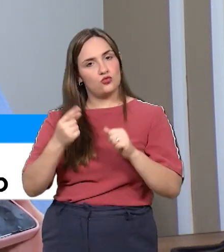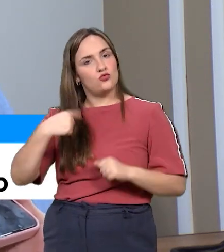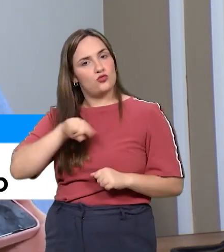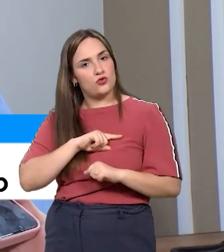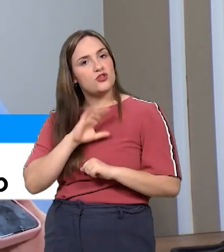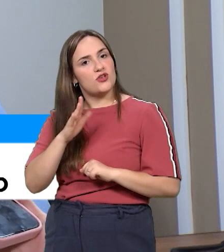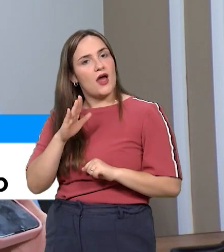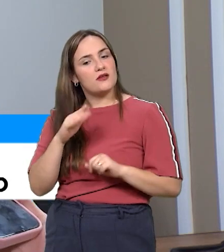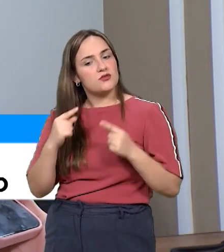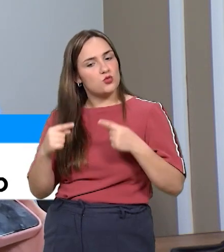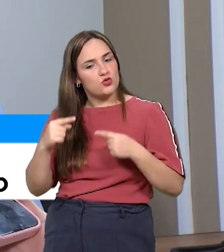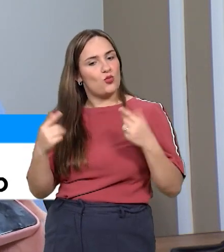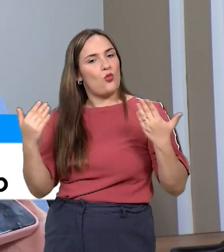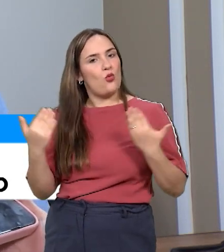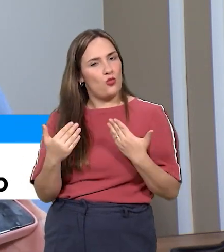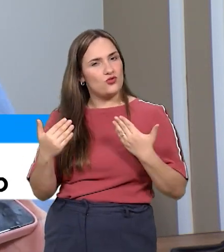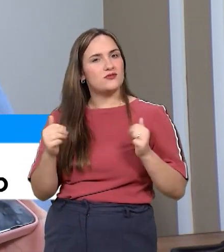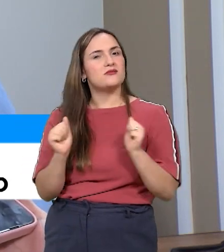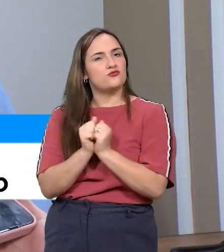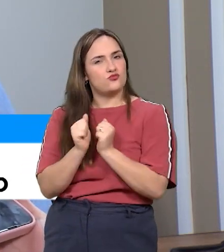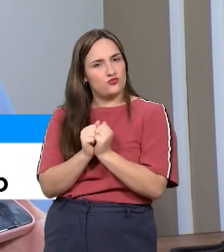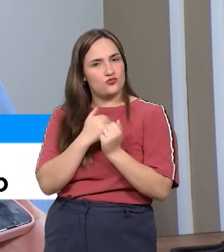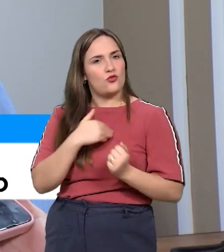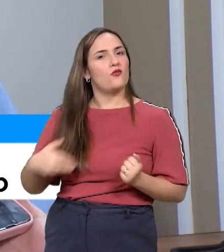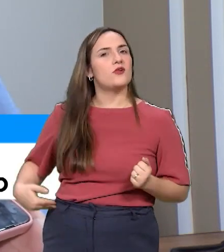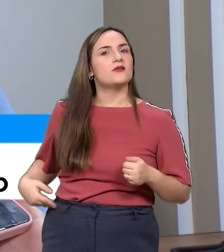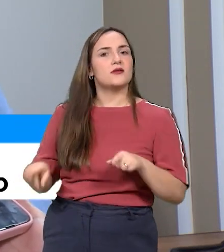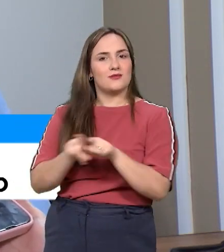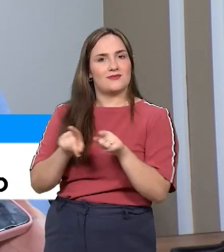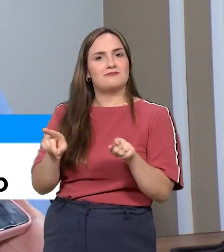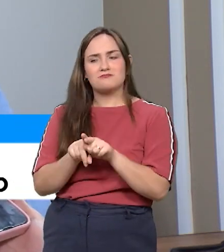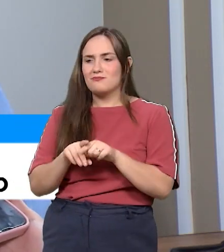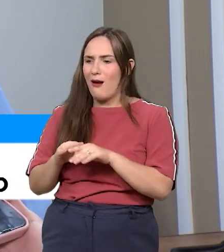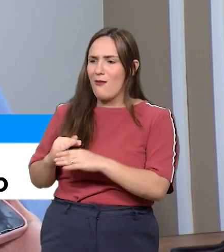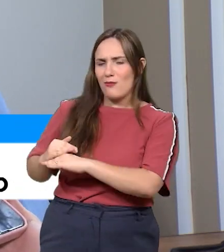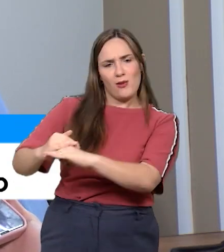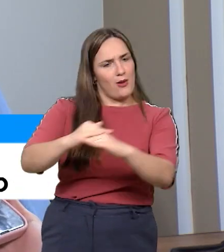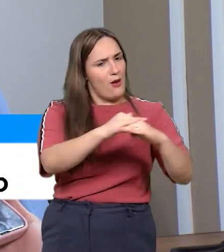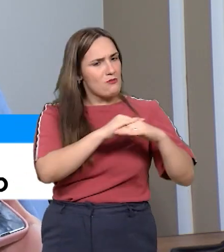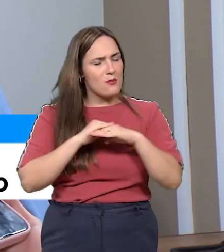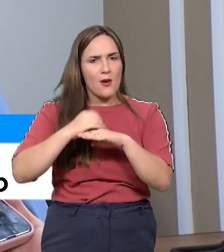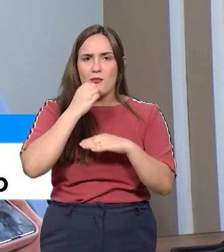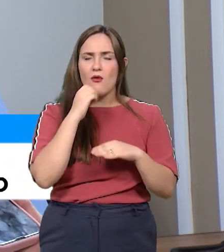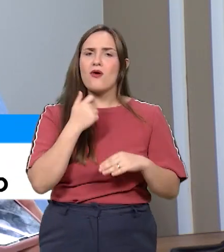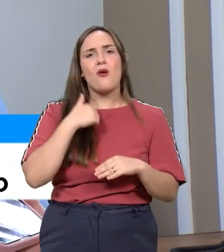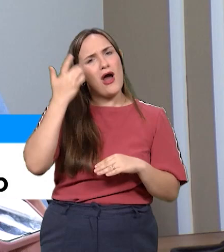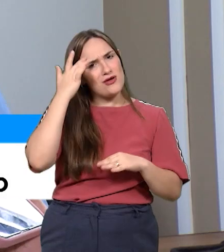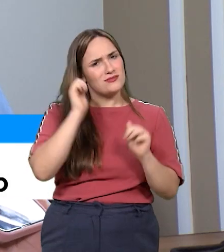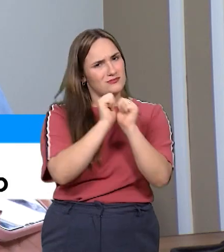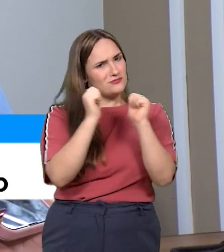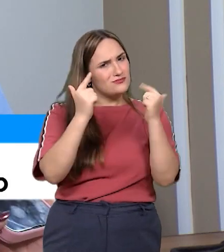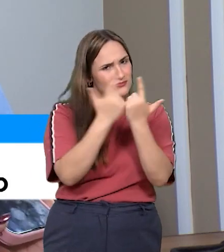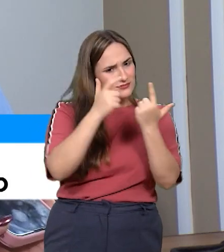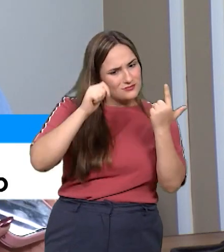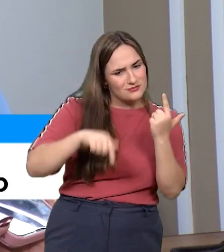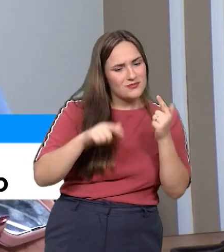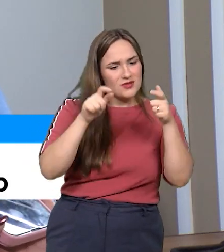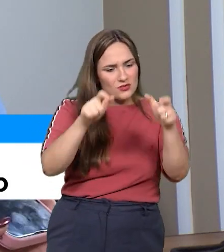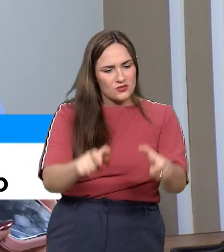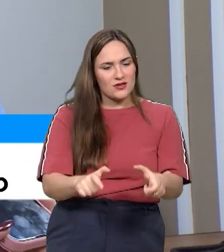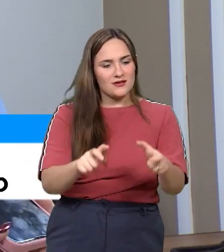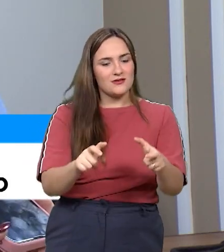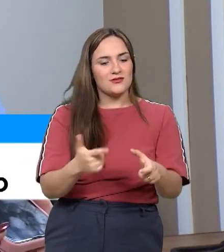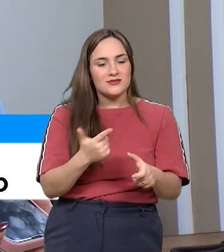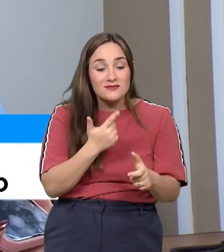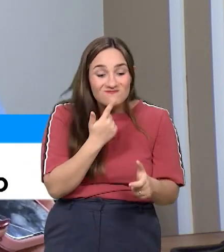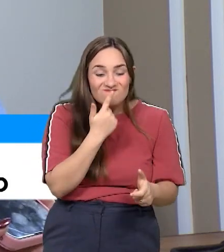hoje, que nós temos inclusive dentro do governo do Estado, é um alinhamento bem interessante. Eu acho que a Assembleia Legislativa é